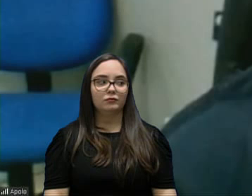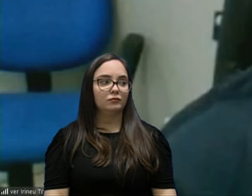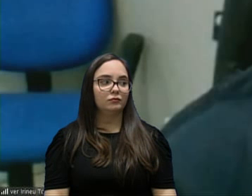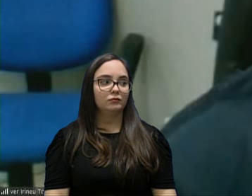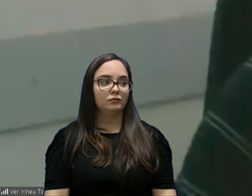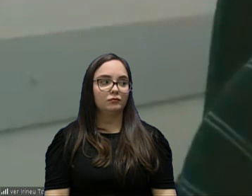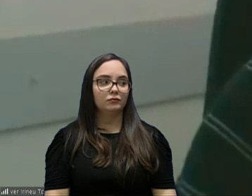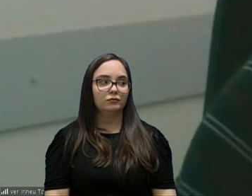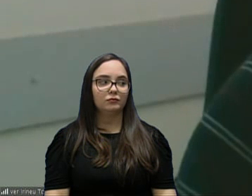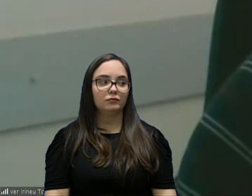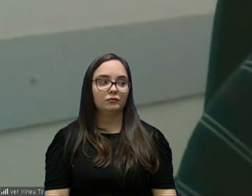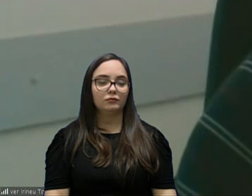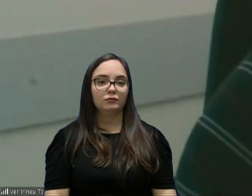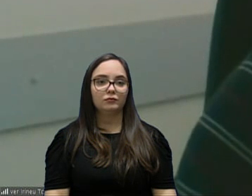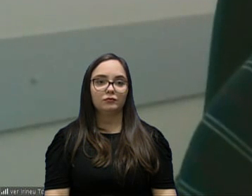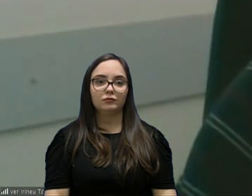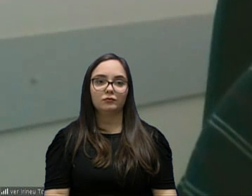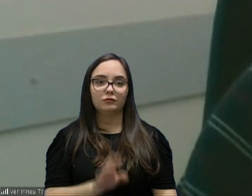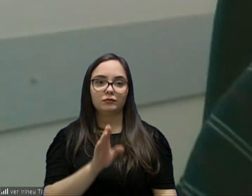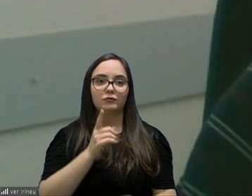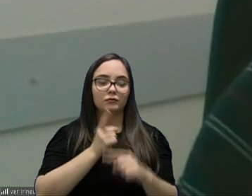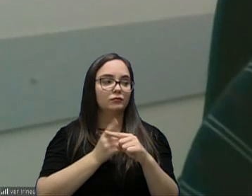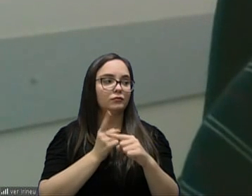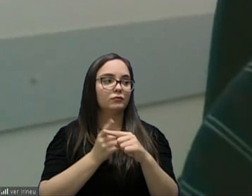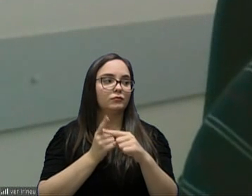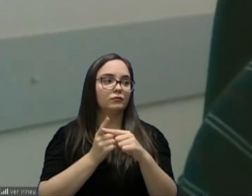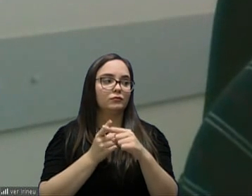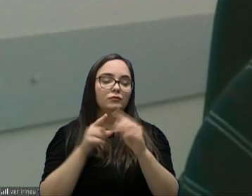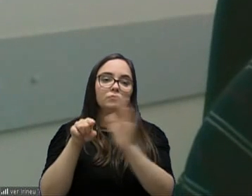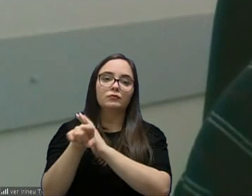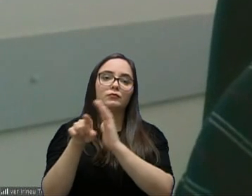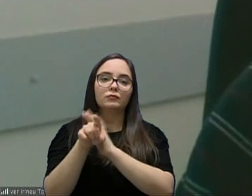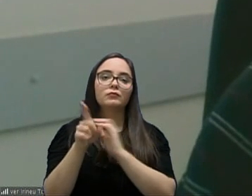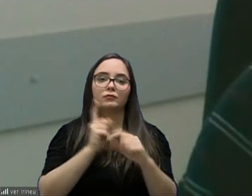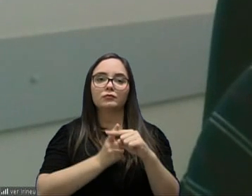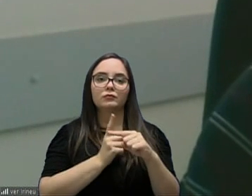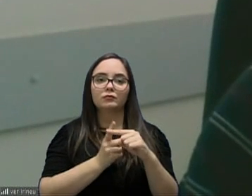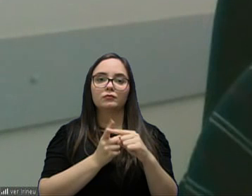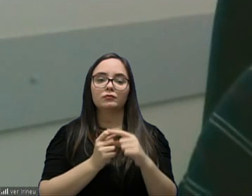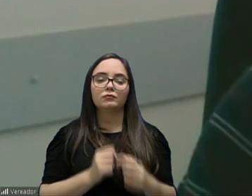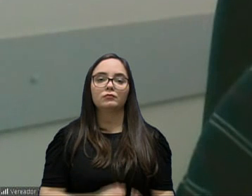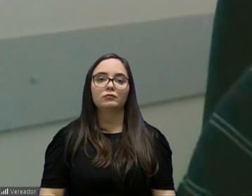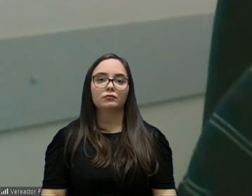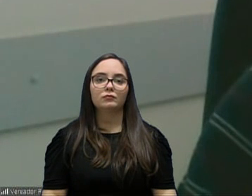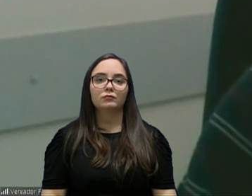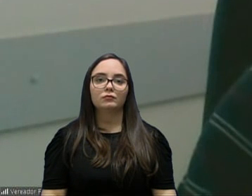Não, por quê? Eu gostaria... Você quer fazer pergunta, Renan?